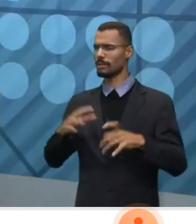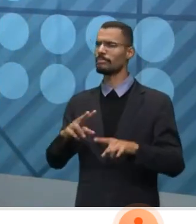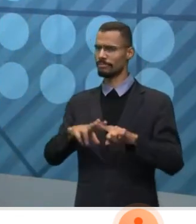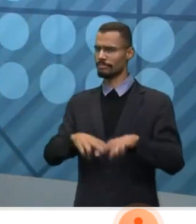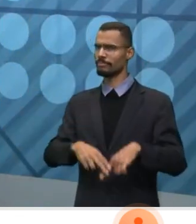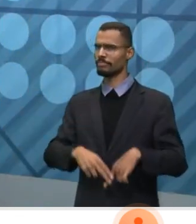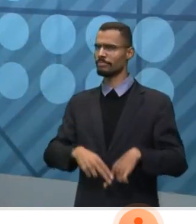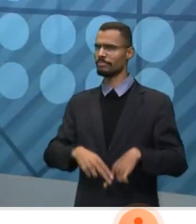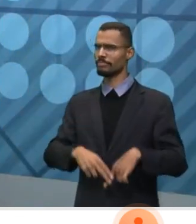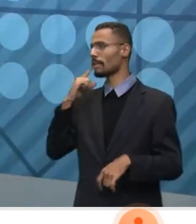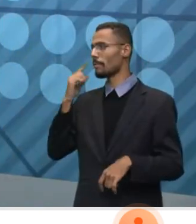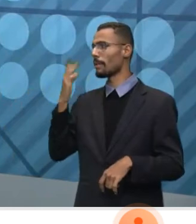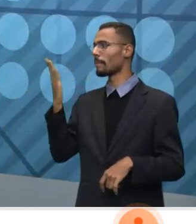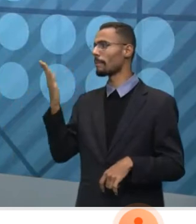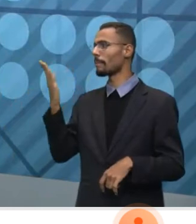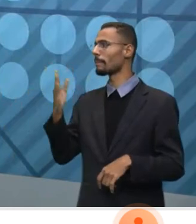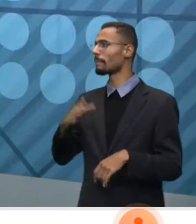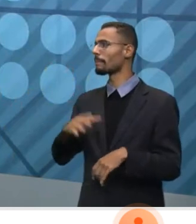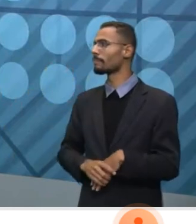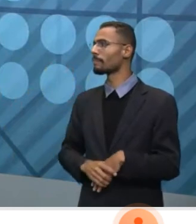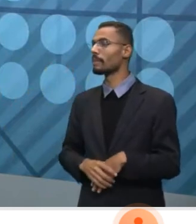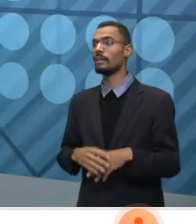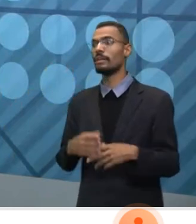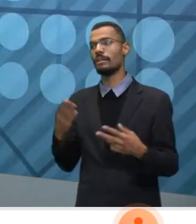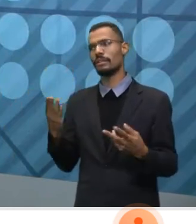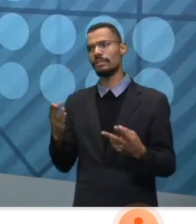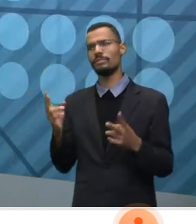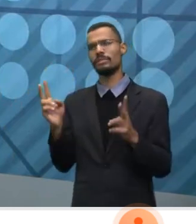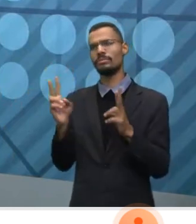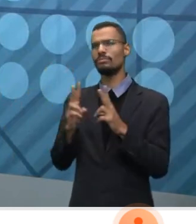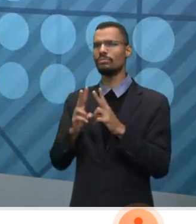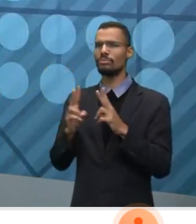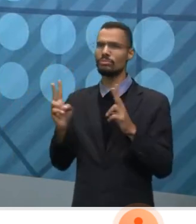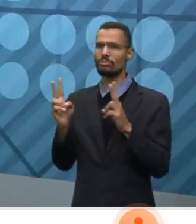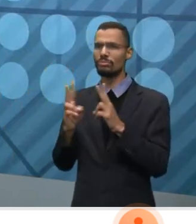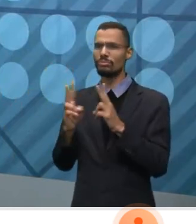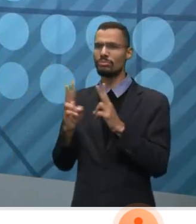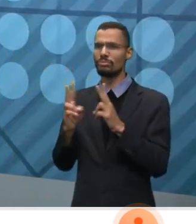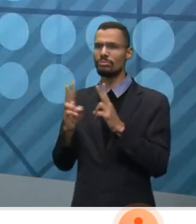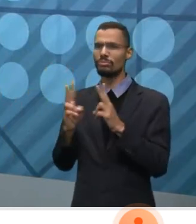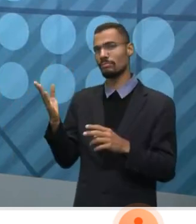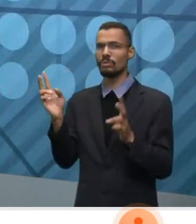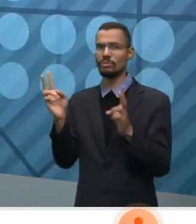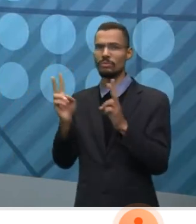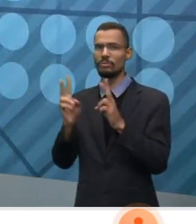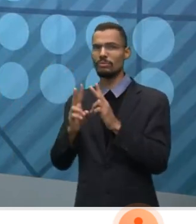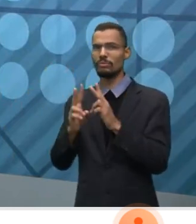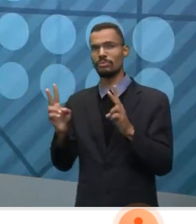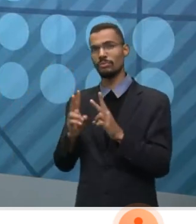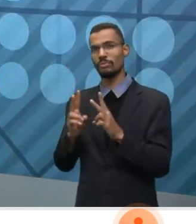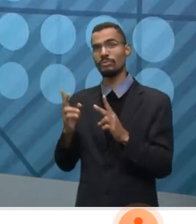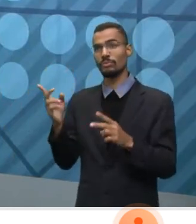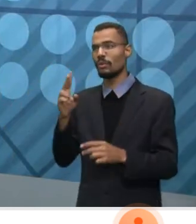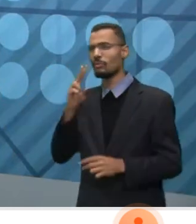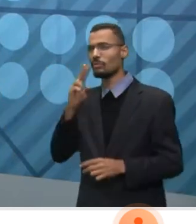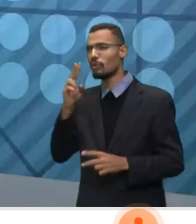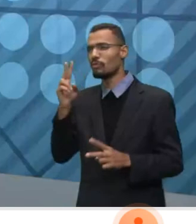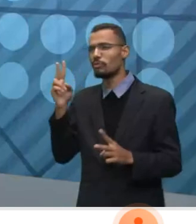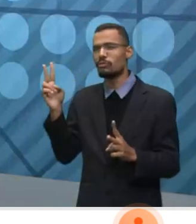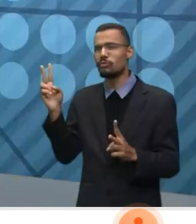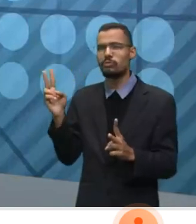flexão de grau. O vento fraco, o vento normal e vento forte.